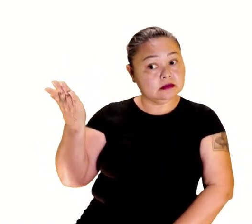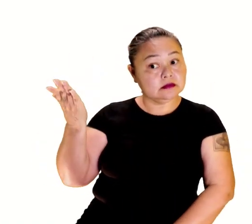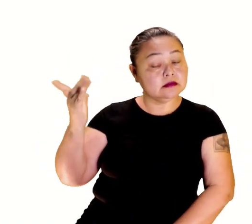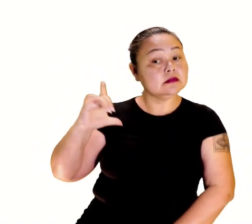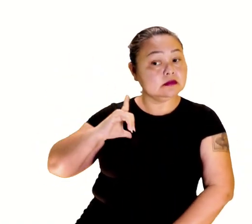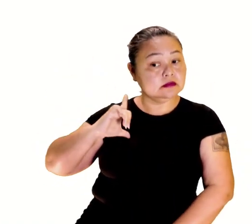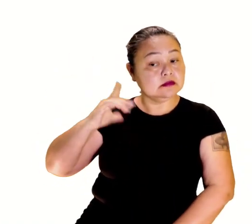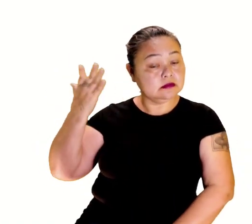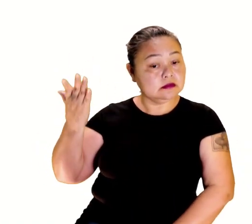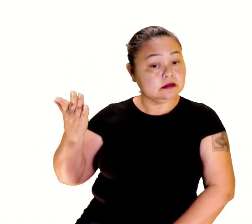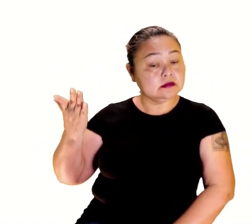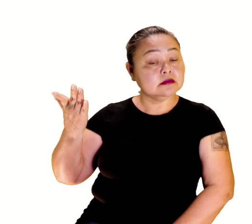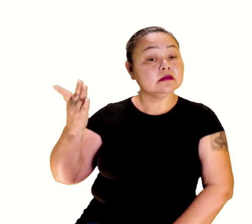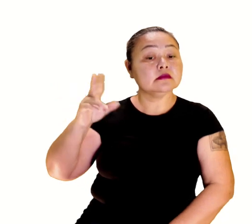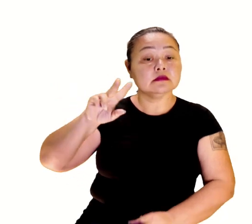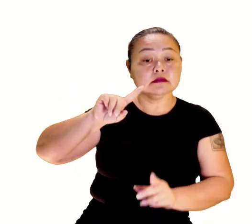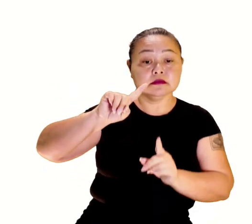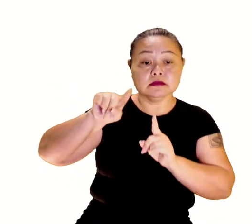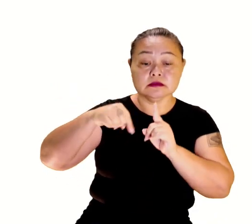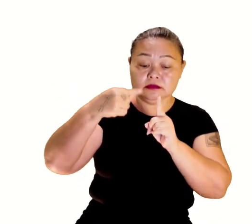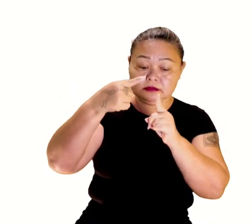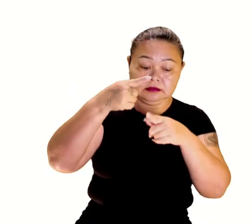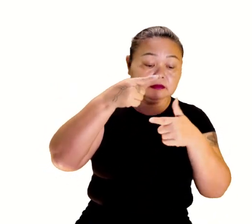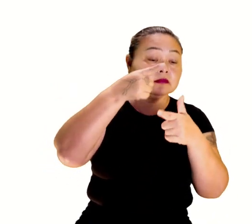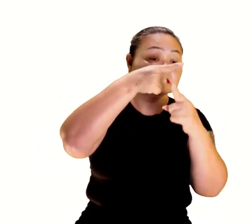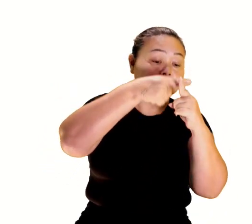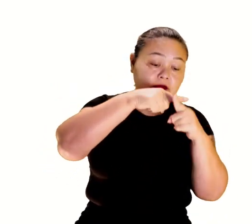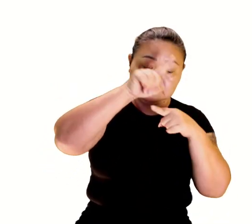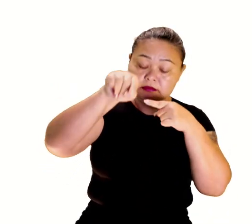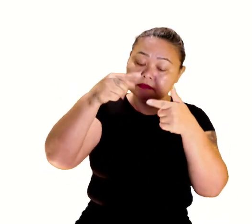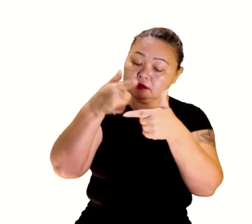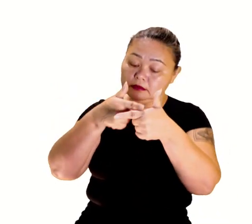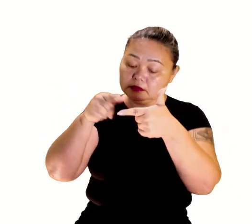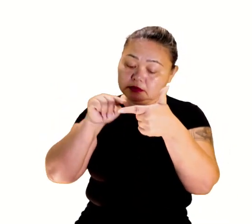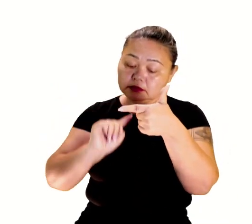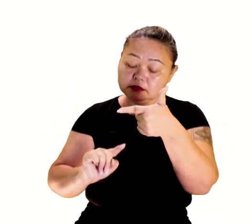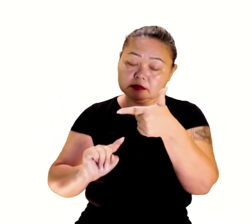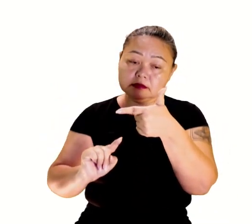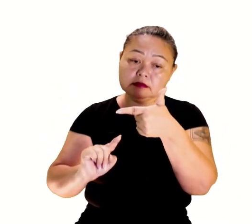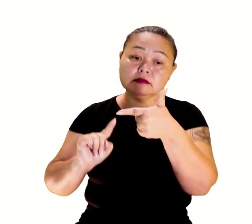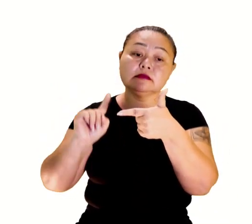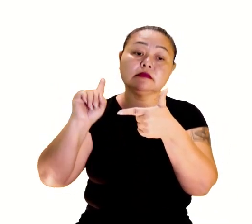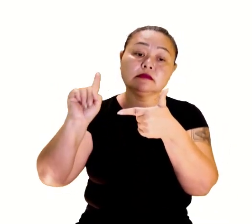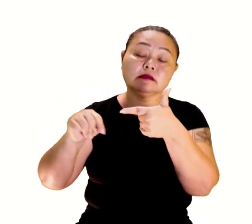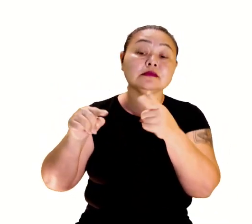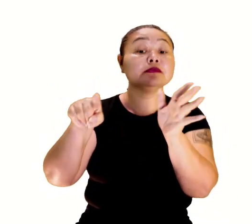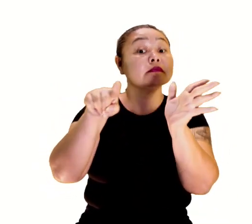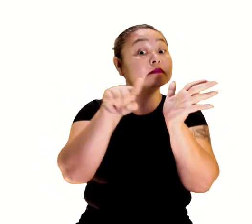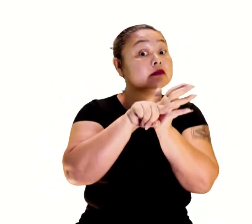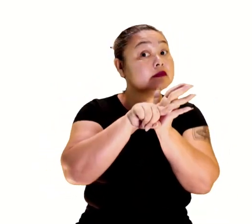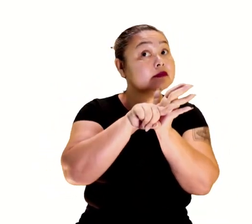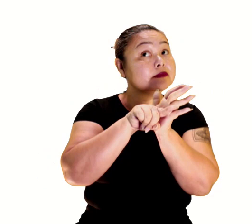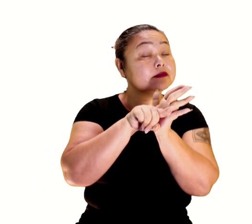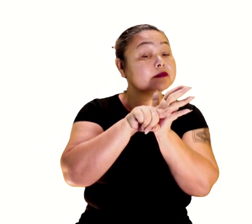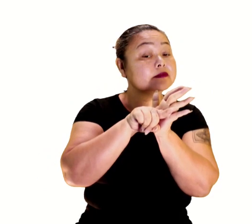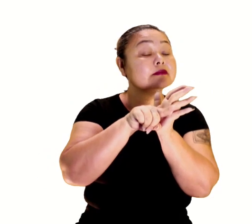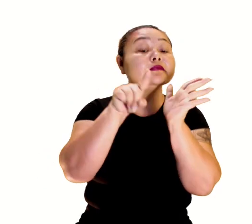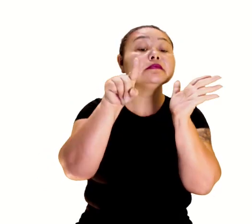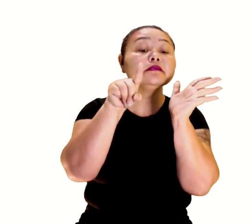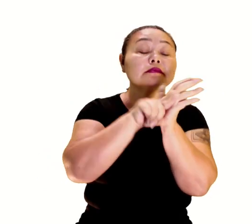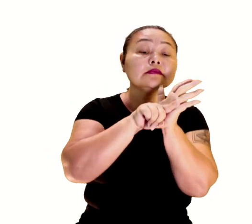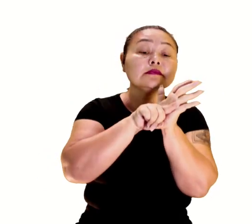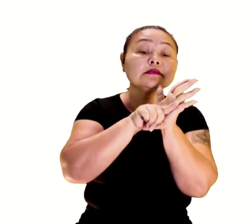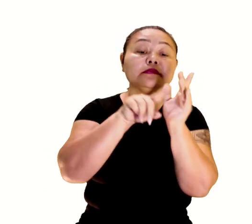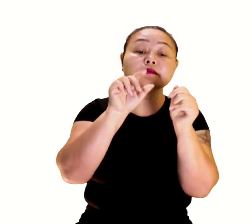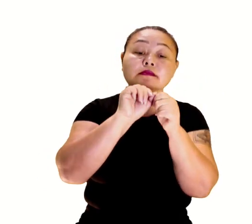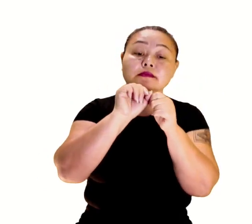a gente vai passar, né? Ele está multiplicando, ele vai passar dividindo, mas ele é negativo. Quando ele é negativo, a gente vai ter